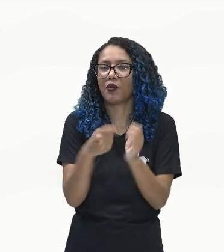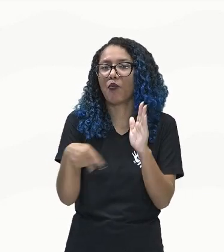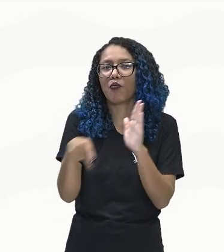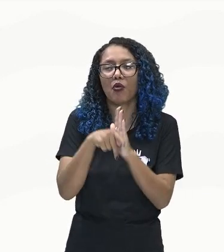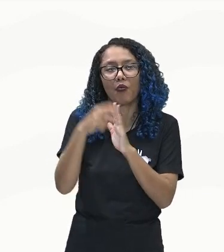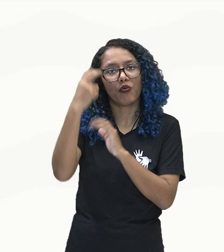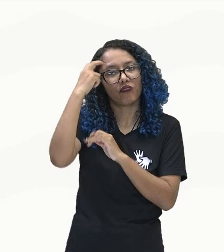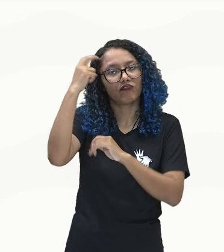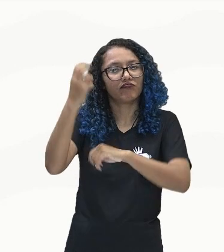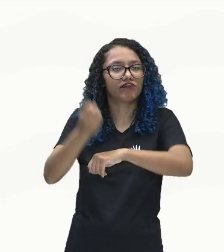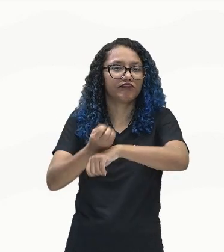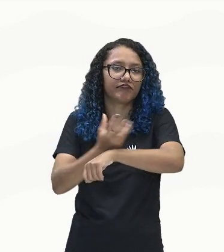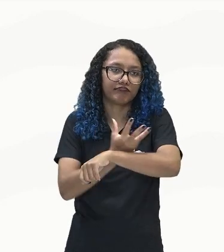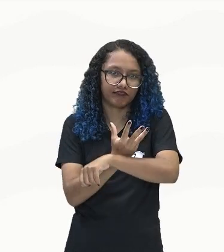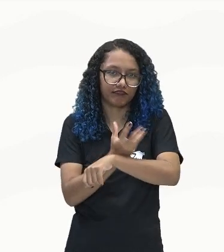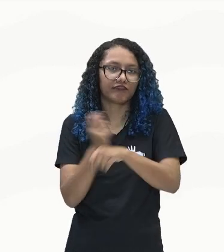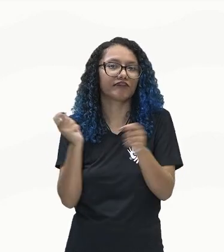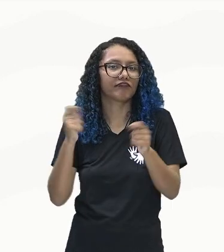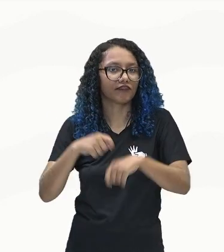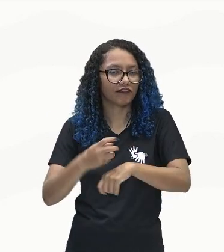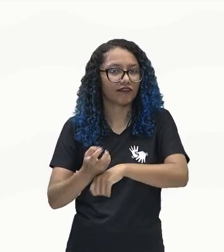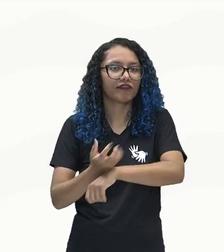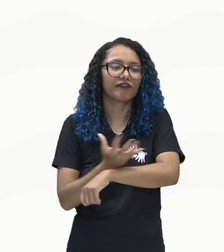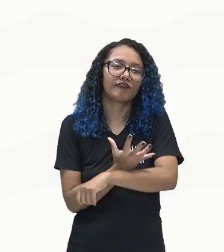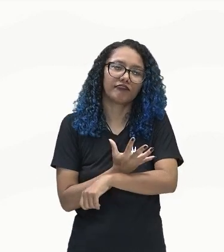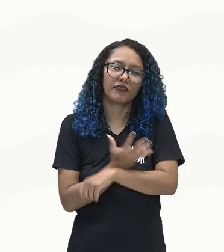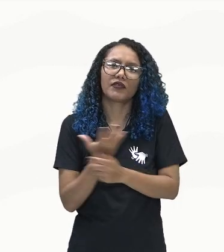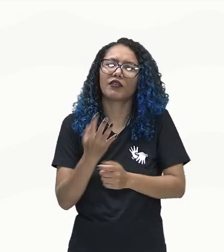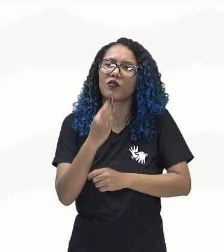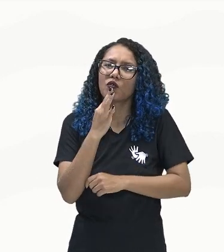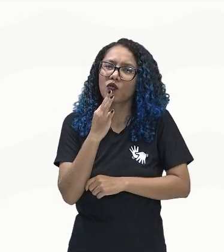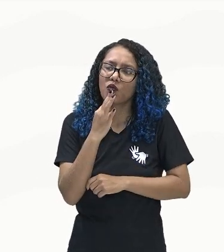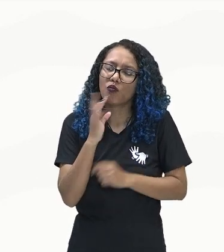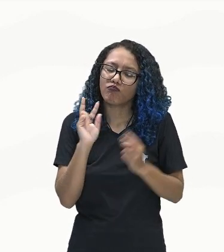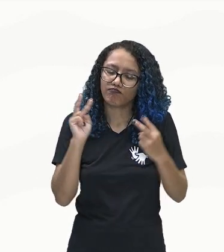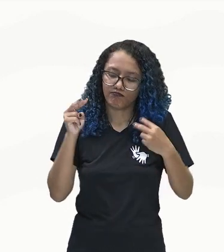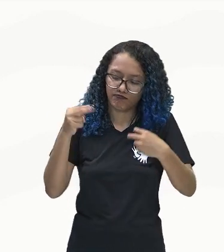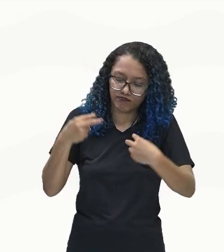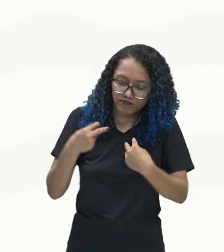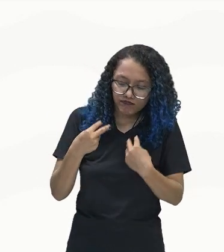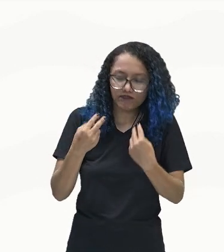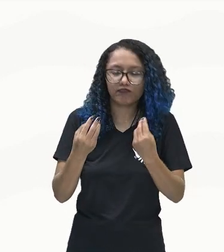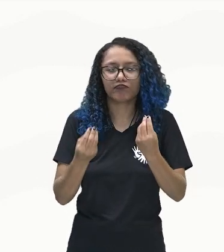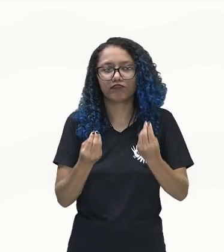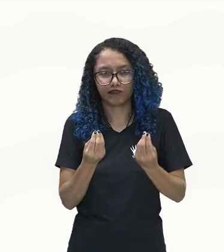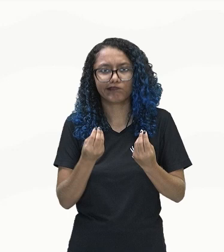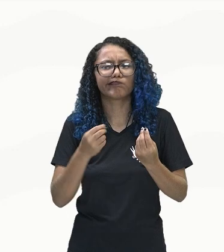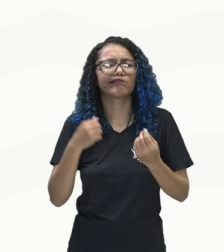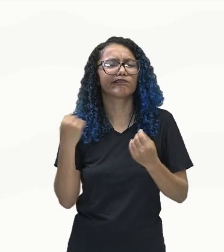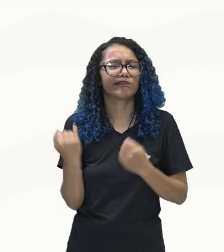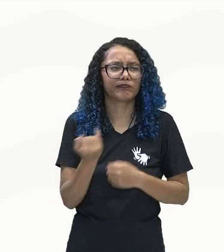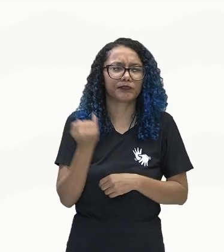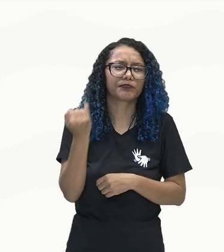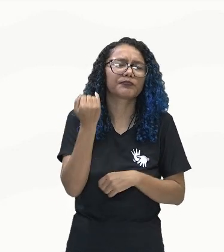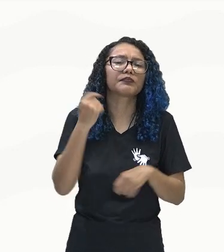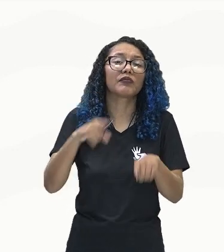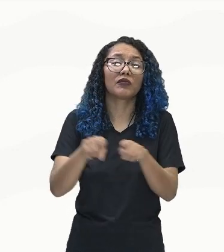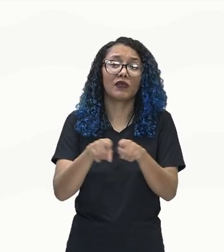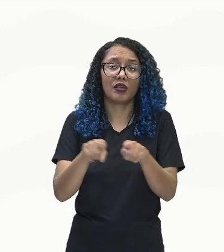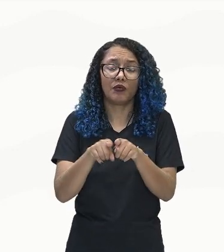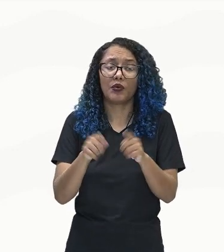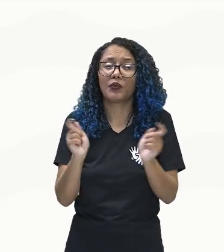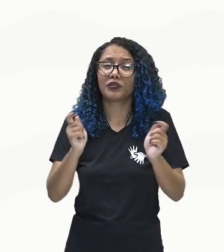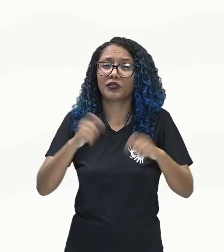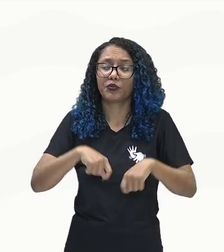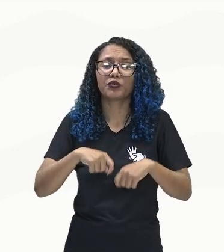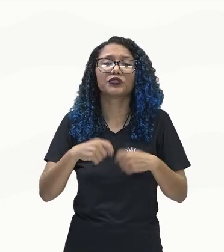emocional, né? Então, a gente conhecer a si mesmo, o autoconhecimento é importante também para a gente poder definir